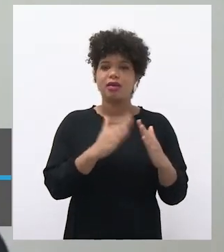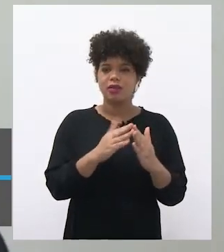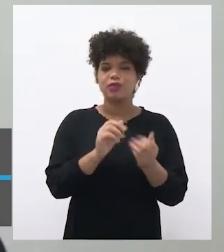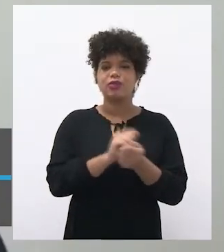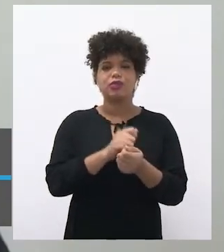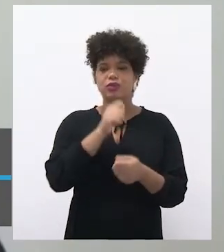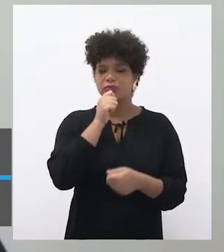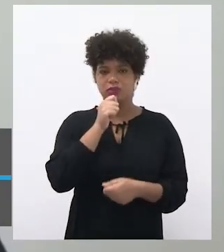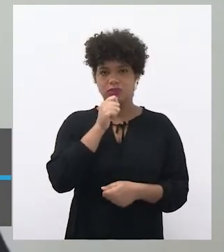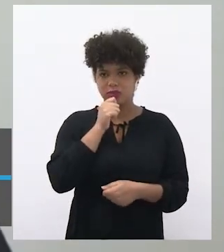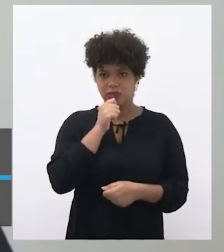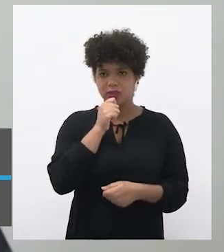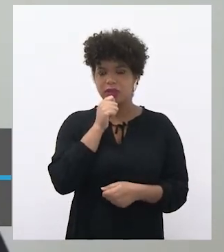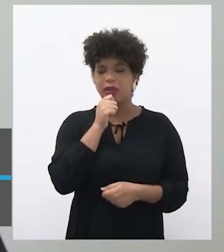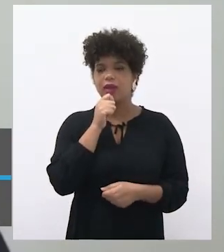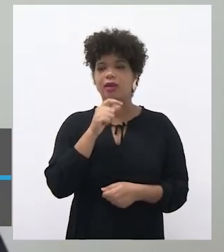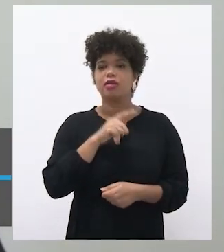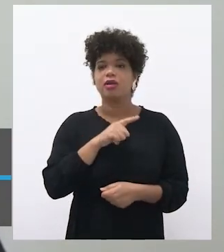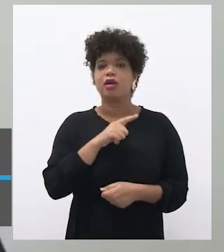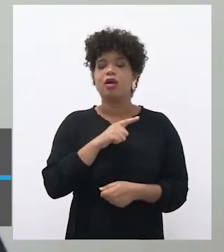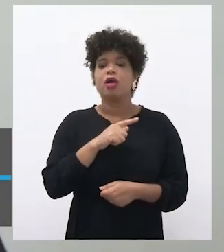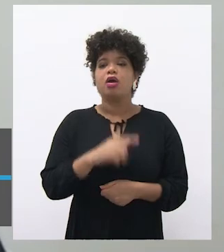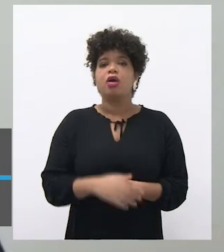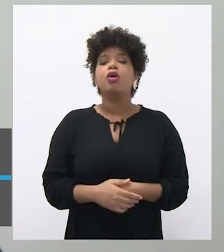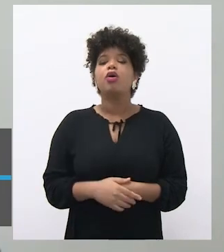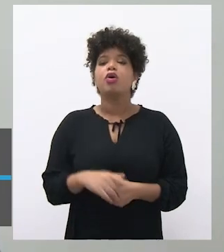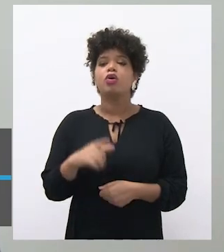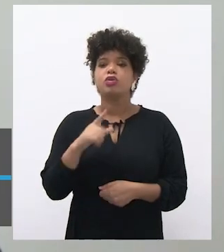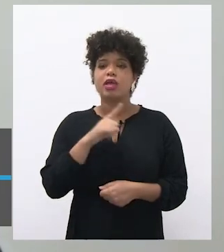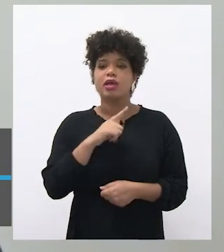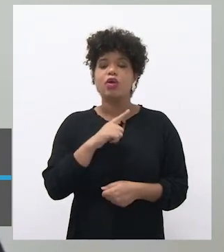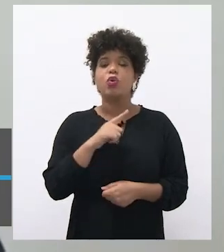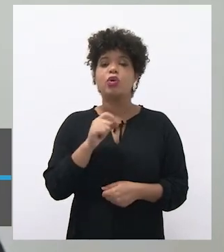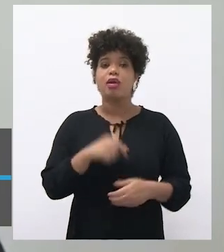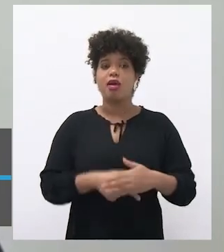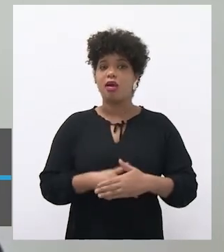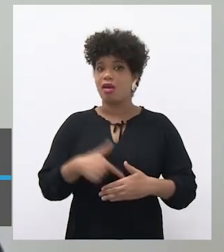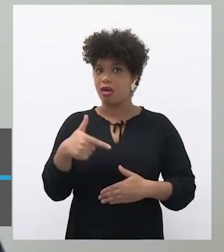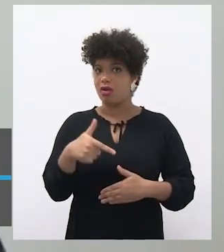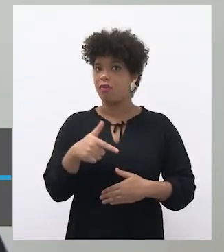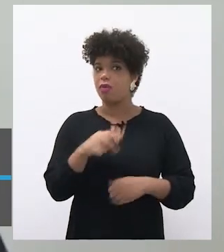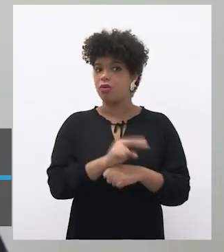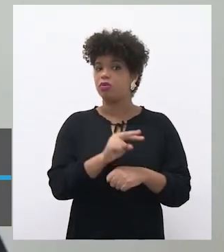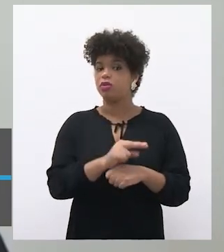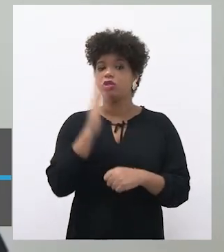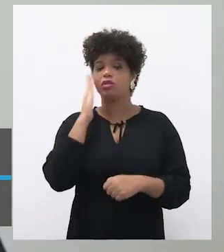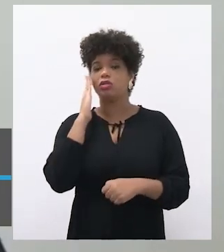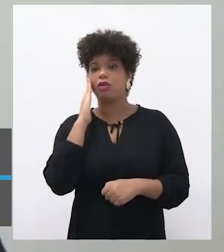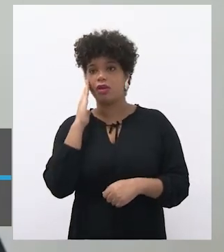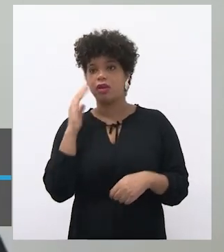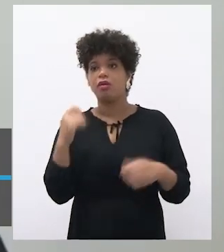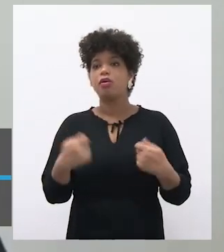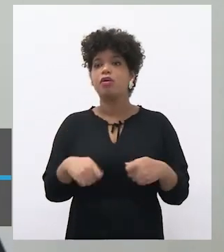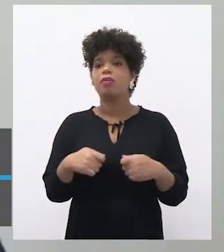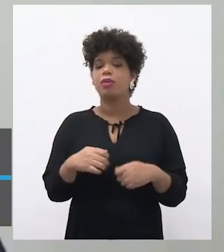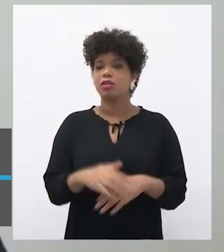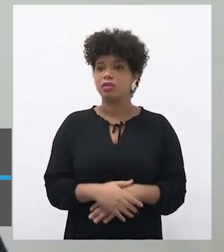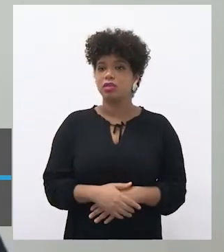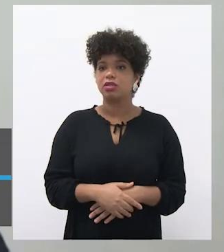à violência e pressupõe também a adoção de medidas de proteção às mulheres, ou seja, de minoração dos